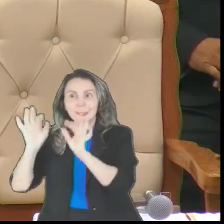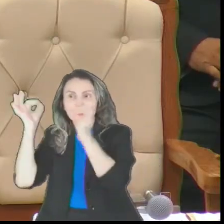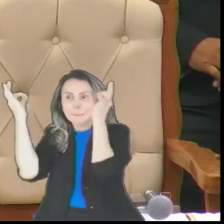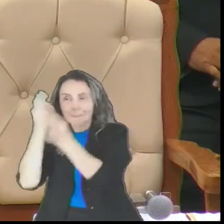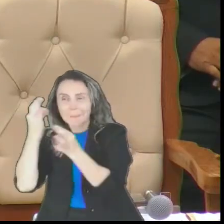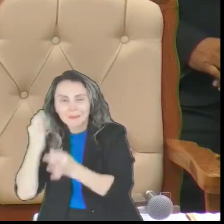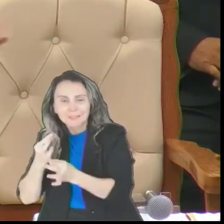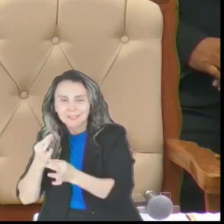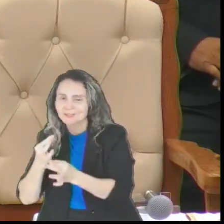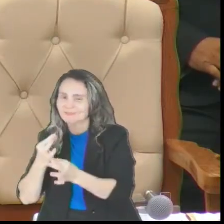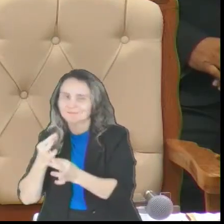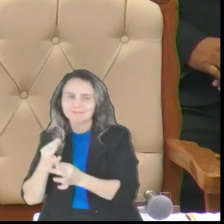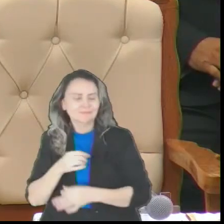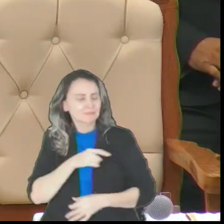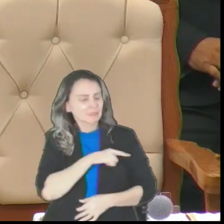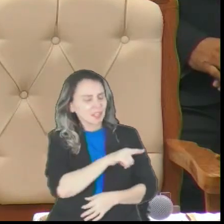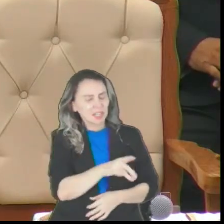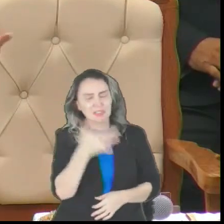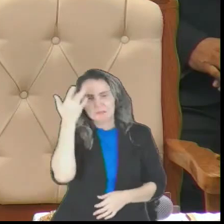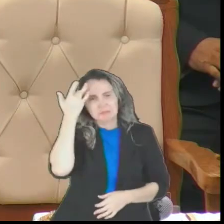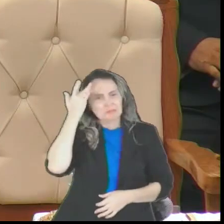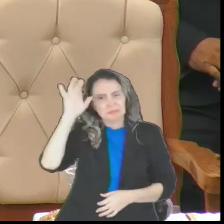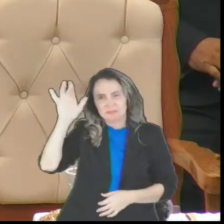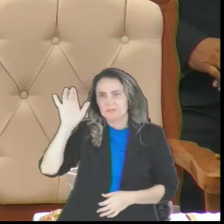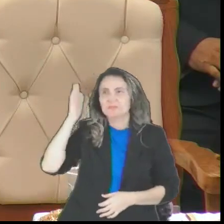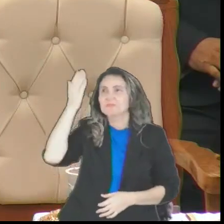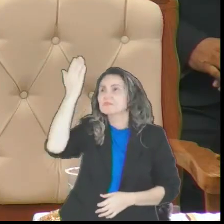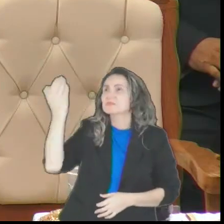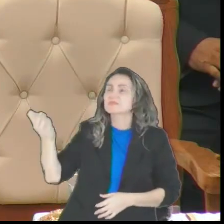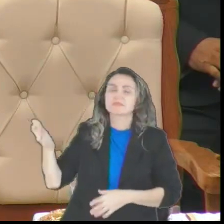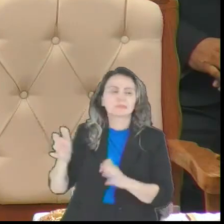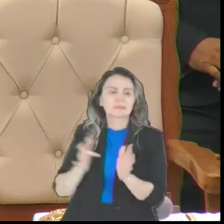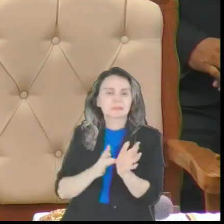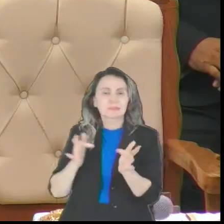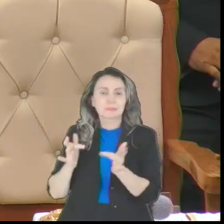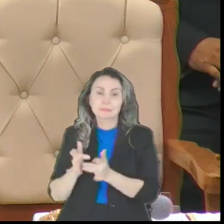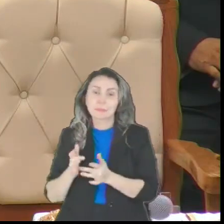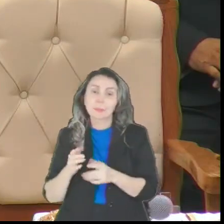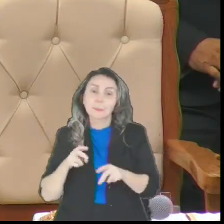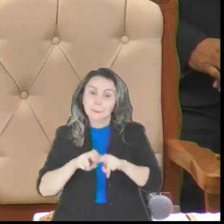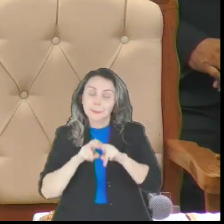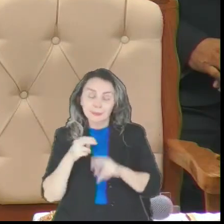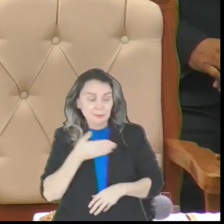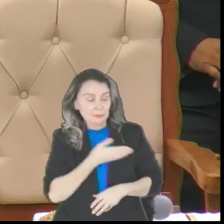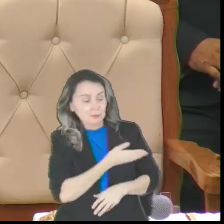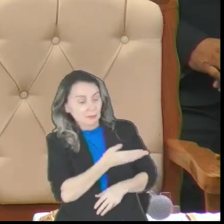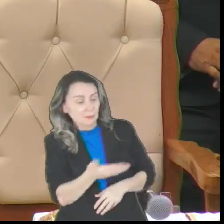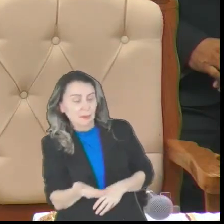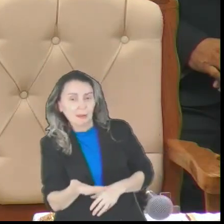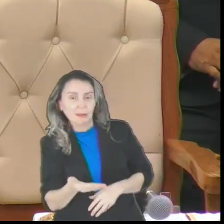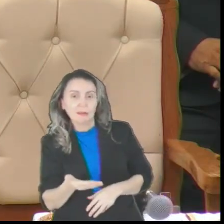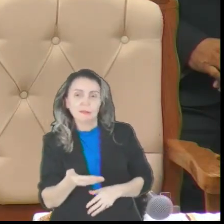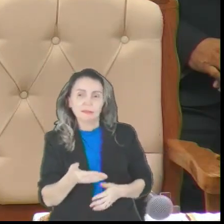que é ser servo de Jesus Cristo. Por isso que elas estão cambaleando por aí, como cegos, caindo em